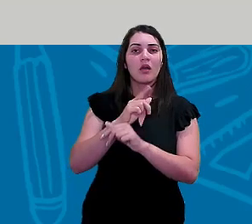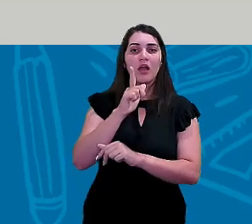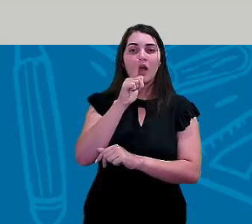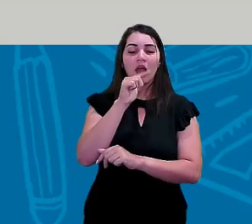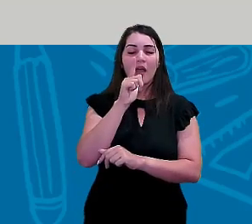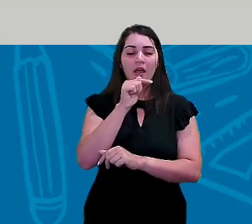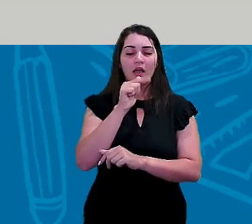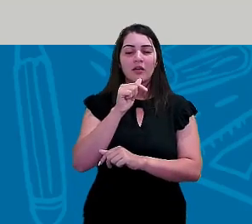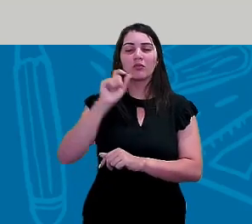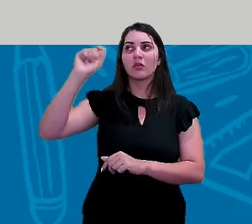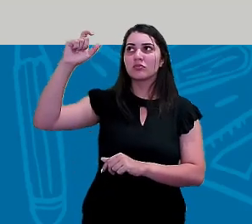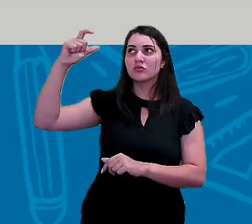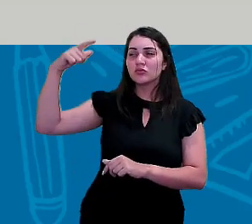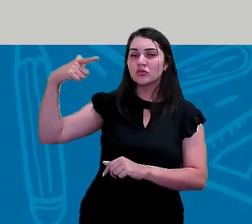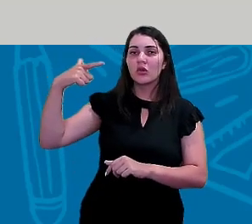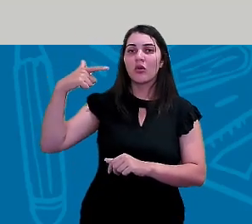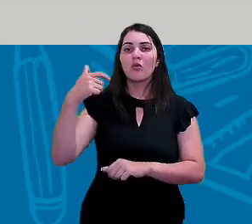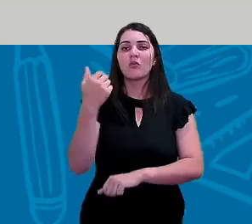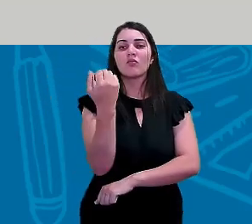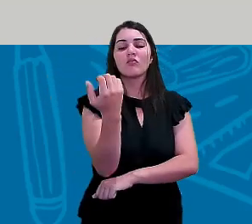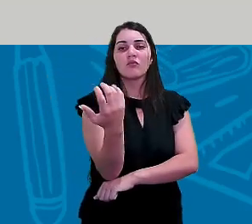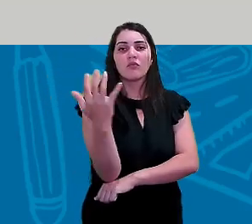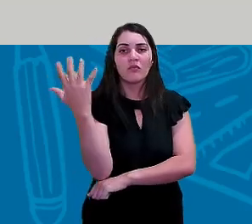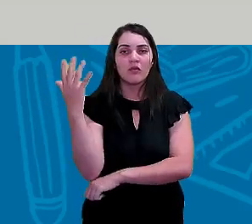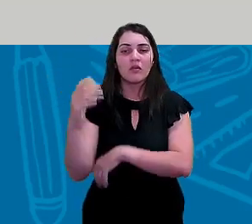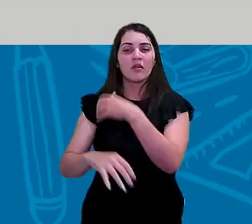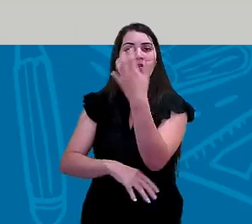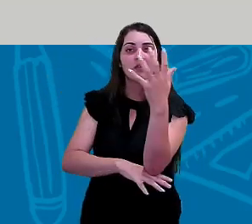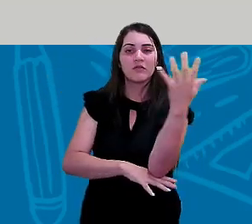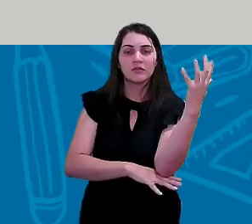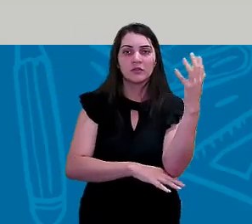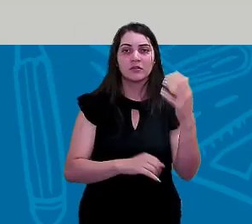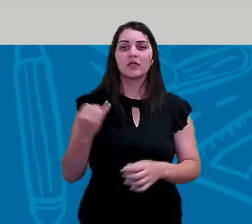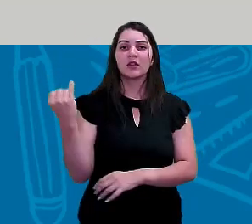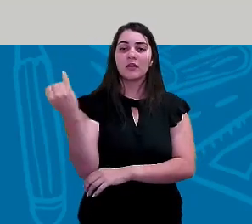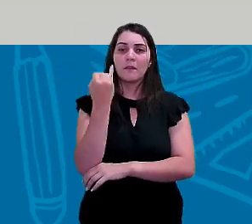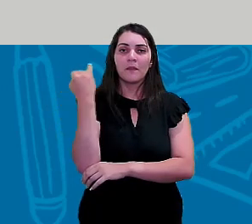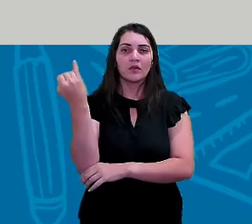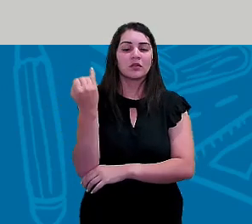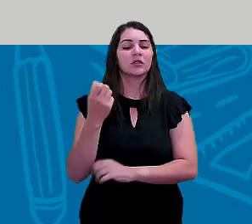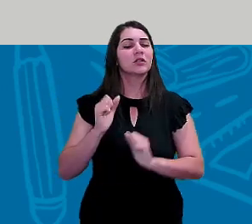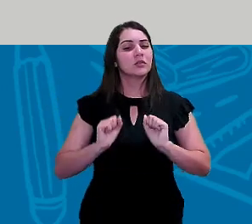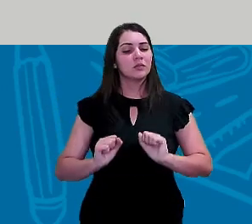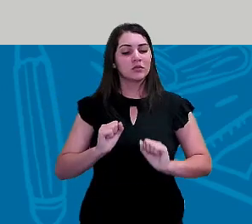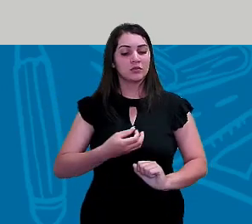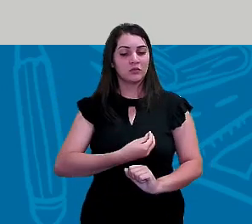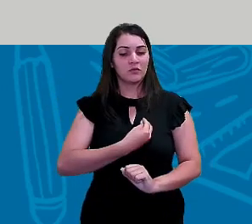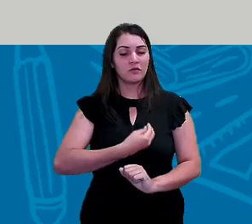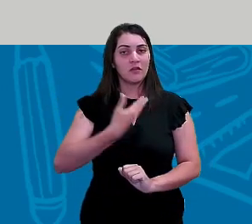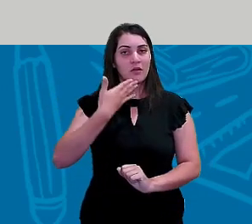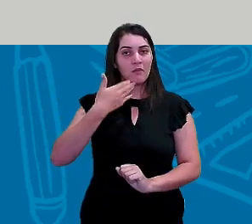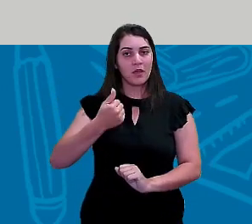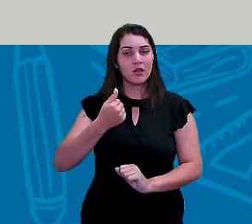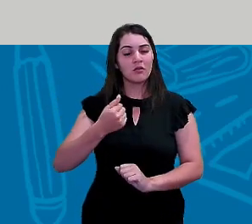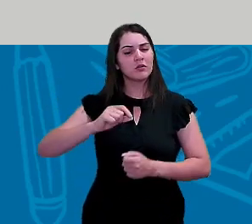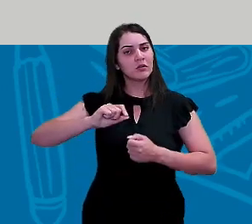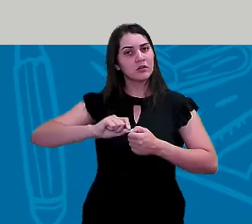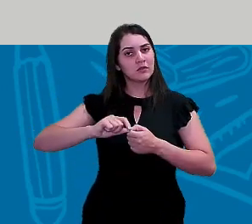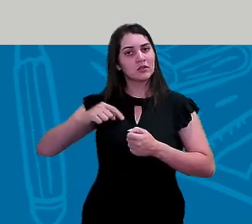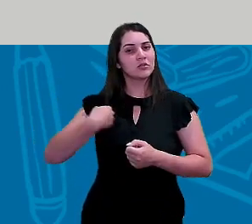o solo, a vegetação são importantes para que possamos viver melhor e realizar nossas